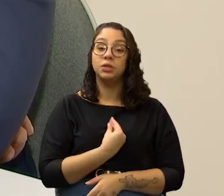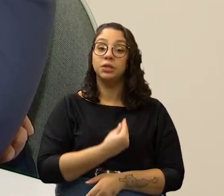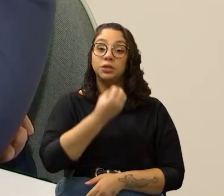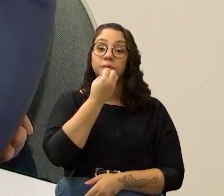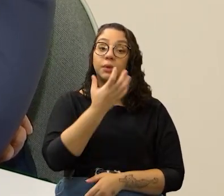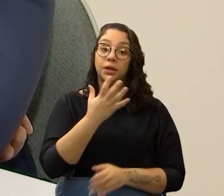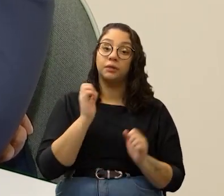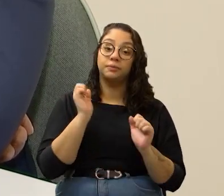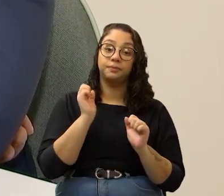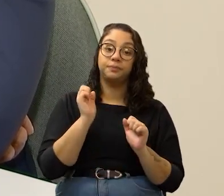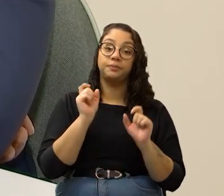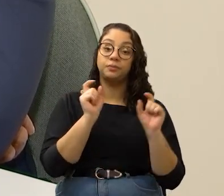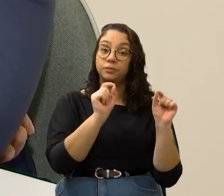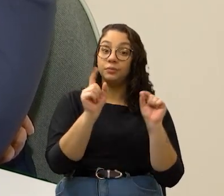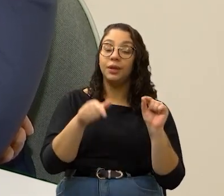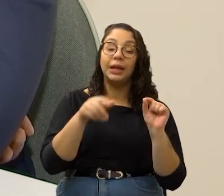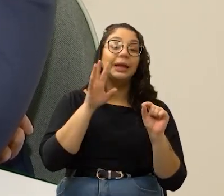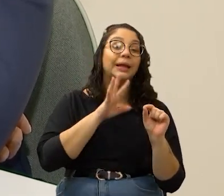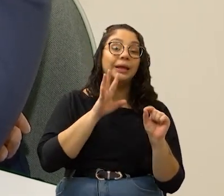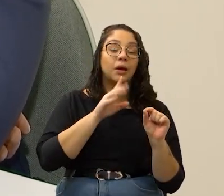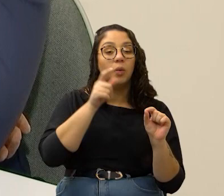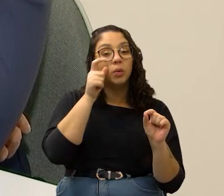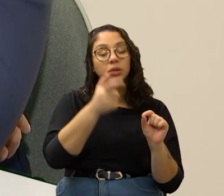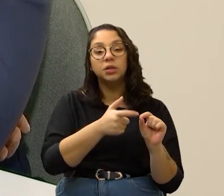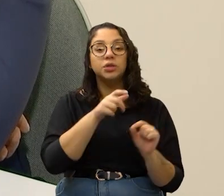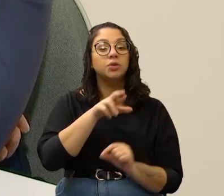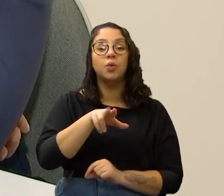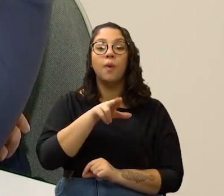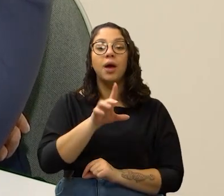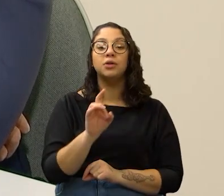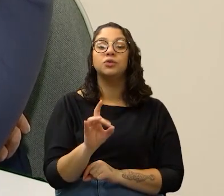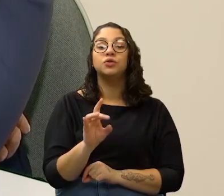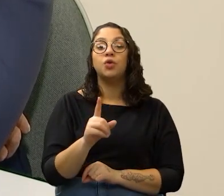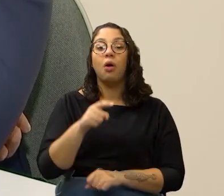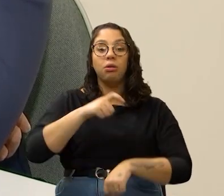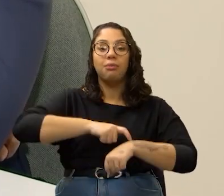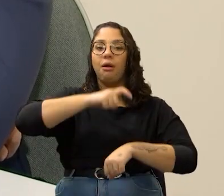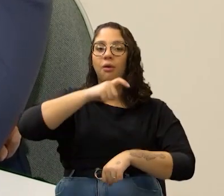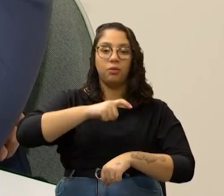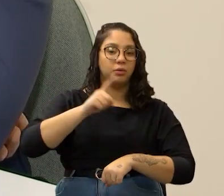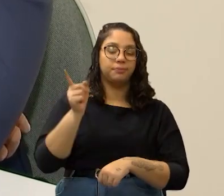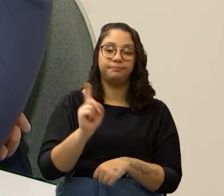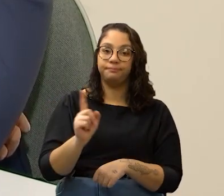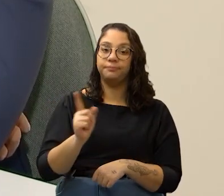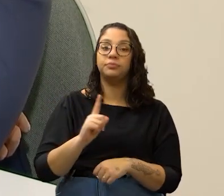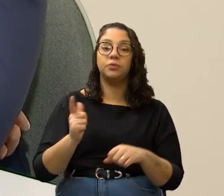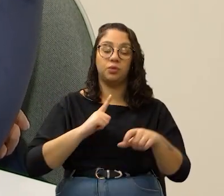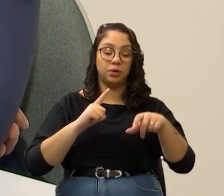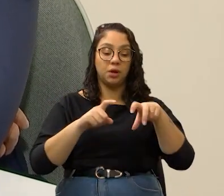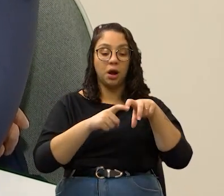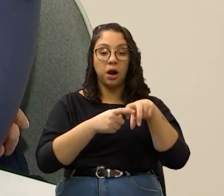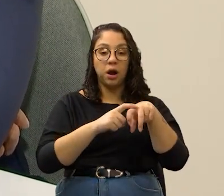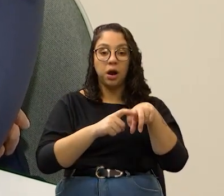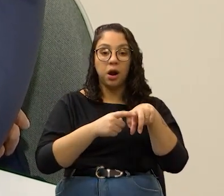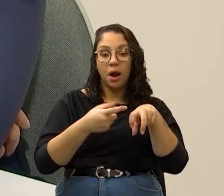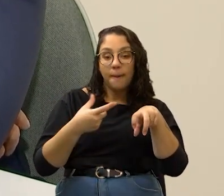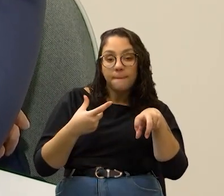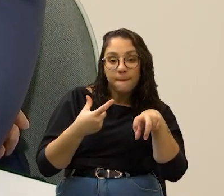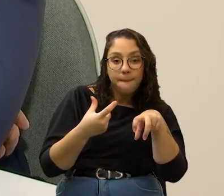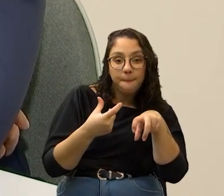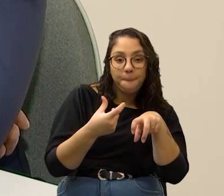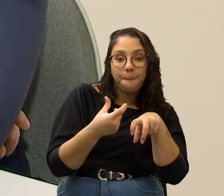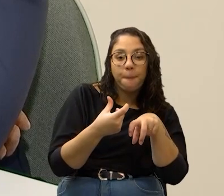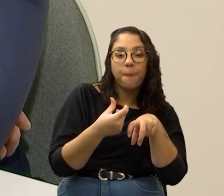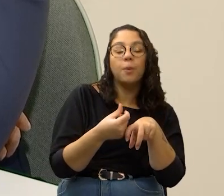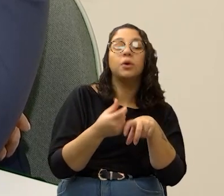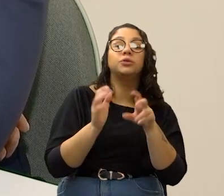um benefício que é muito legal e ele não é só um benefício imediato. A gente, quando aplica células nesses